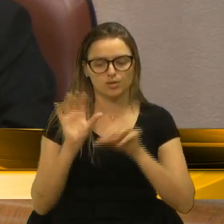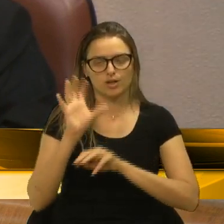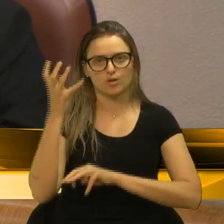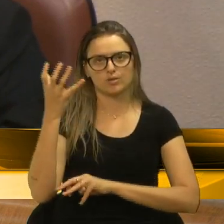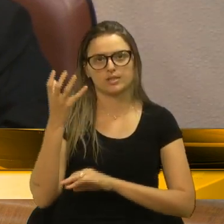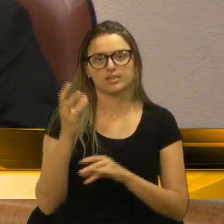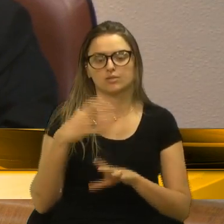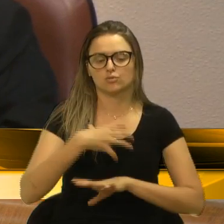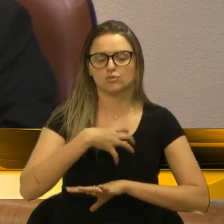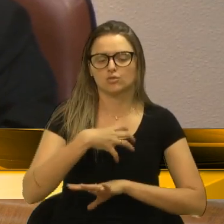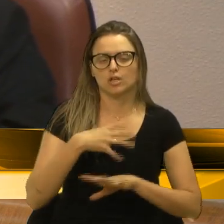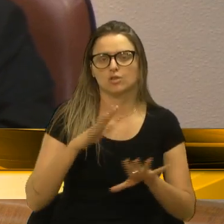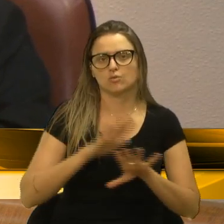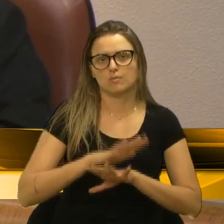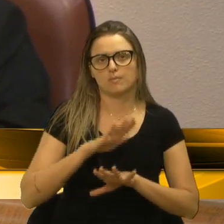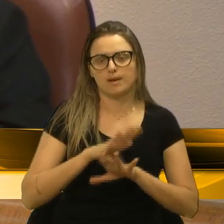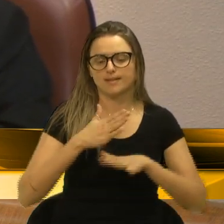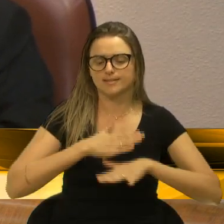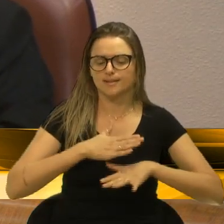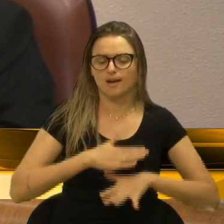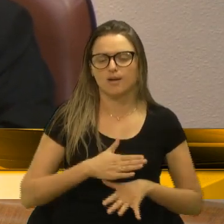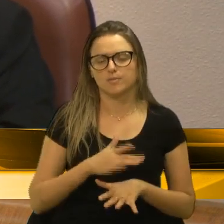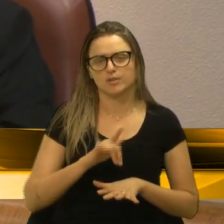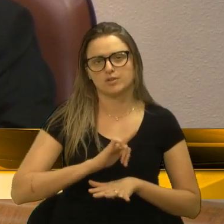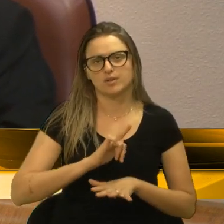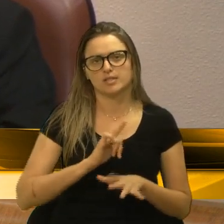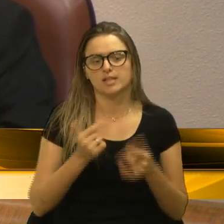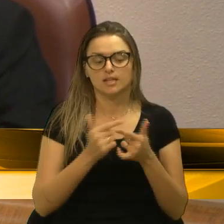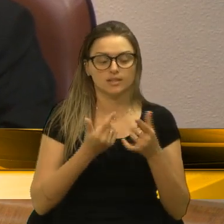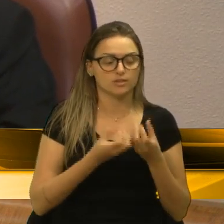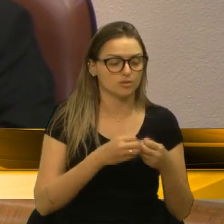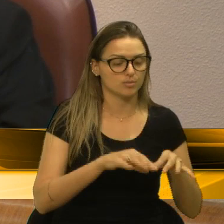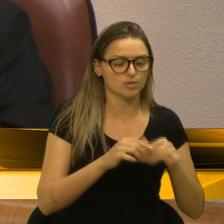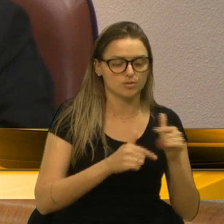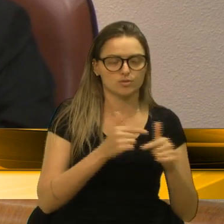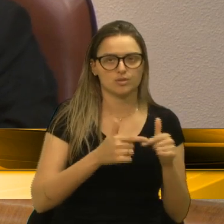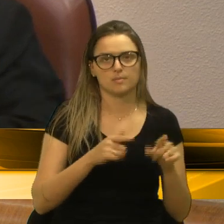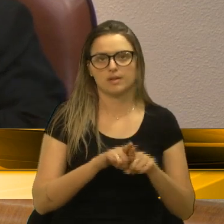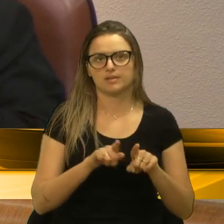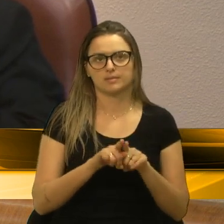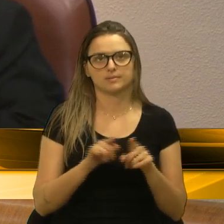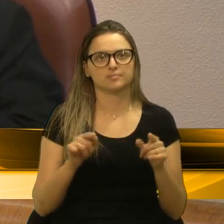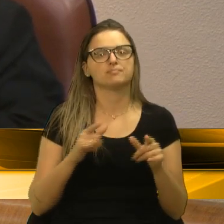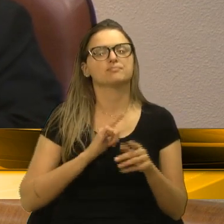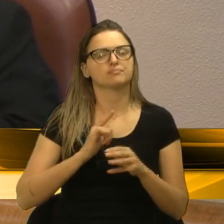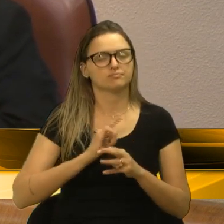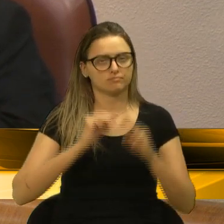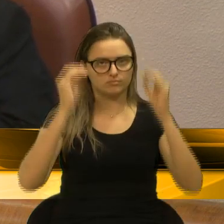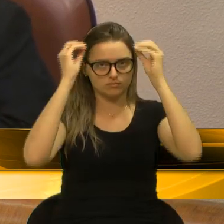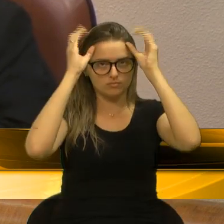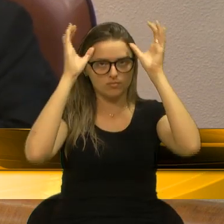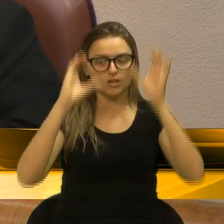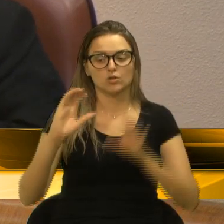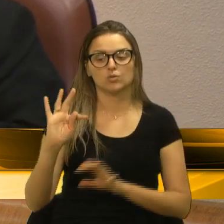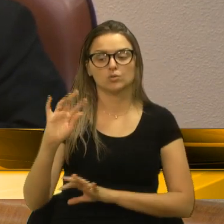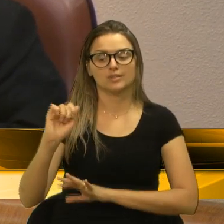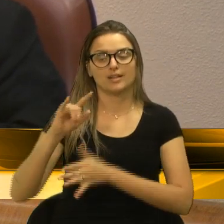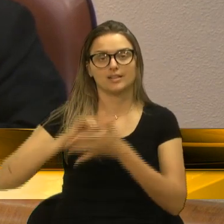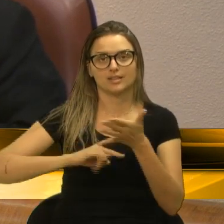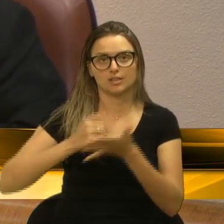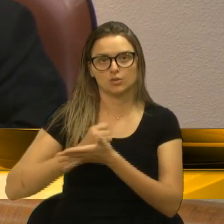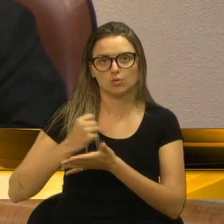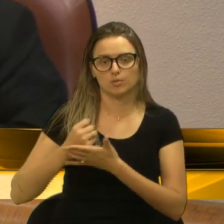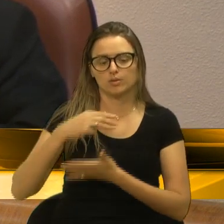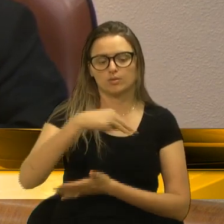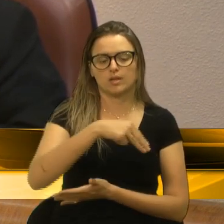da forma mais amena possível, sem prejuízo de trabalho nem dos proventos. Tinha conhecimento do TAC firmado entre MPF